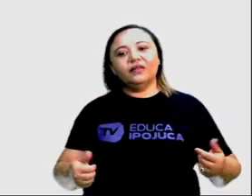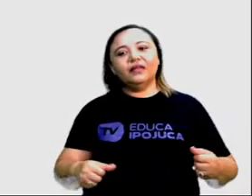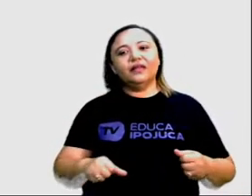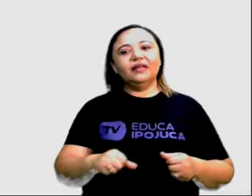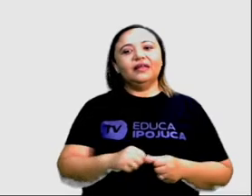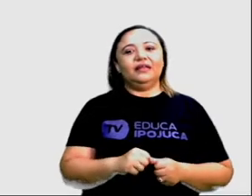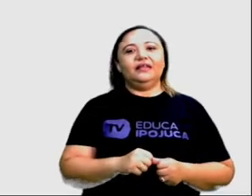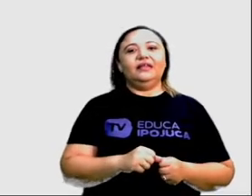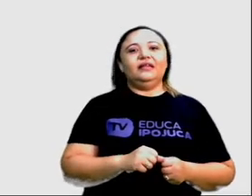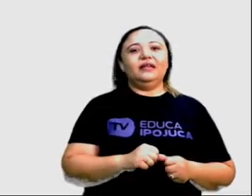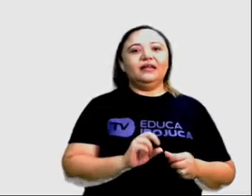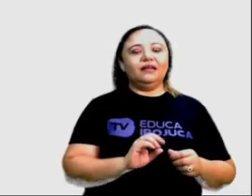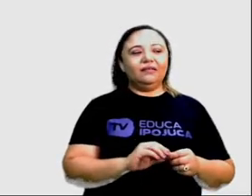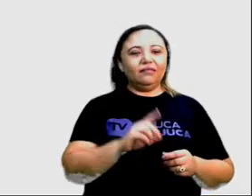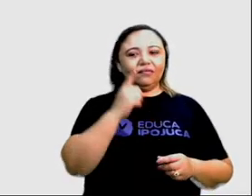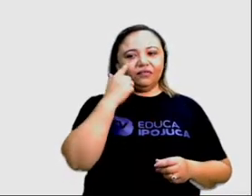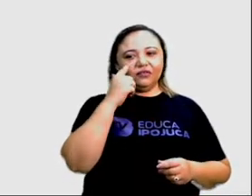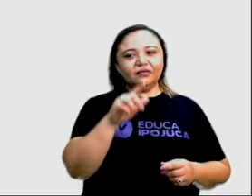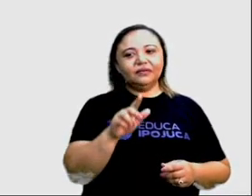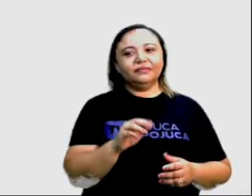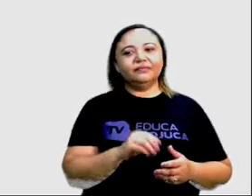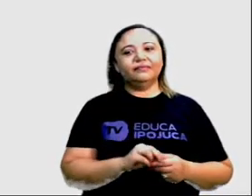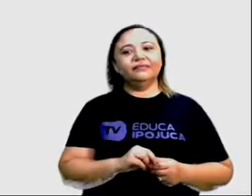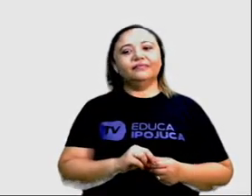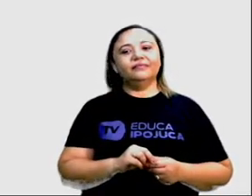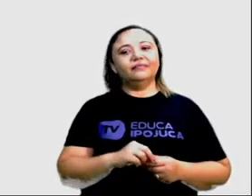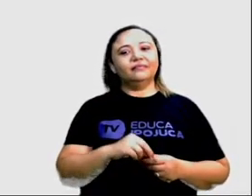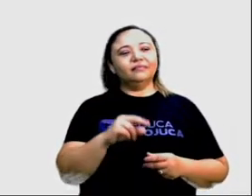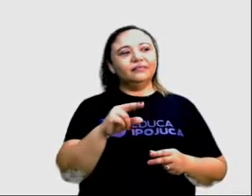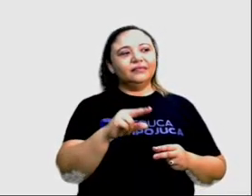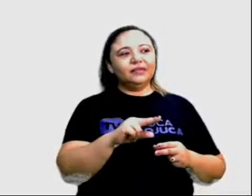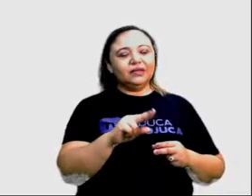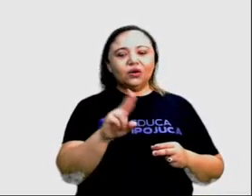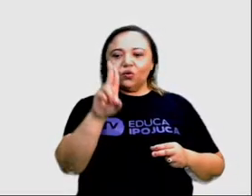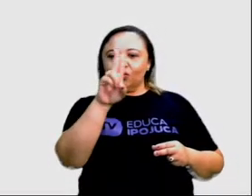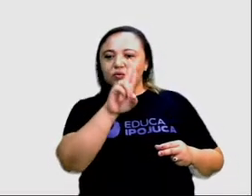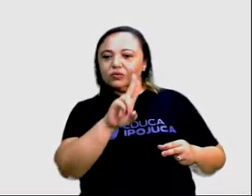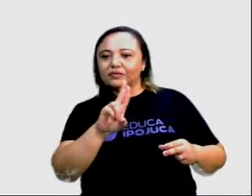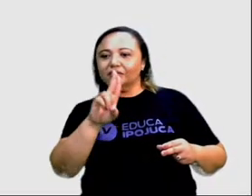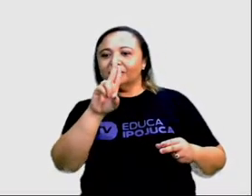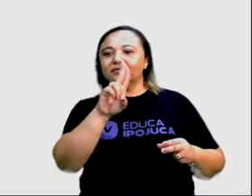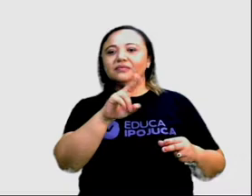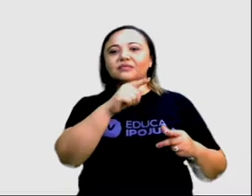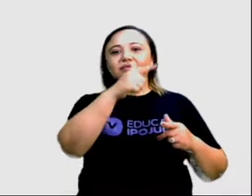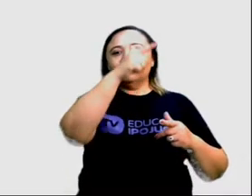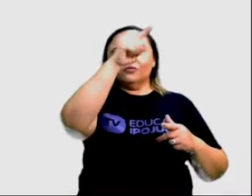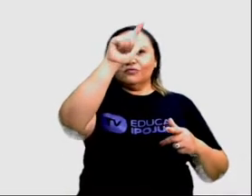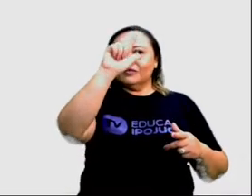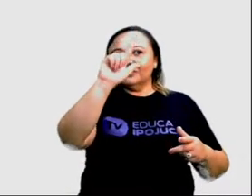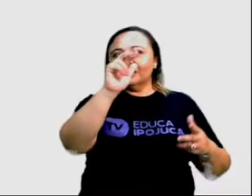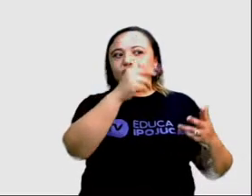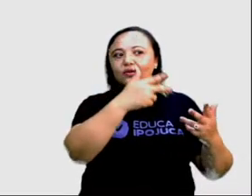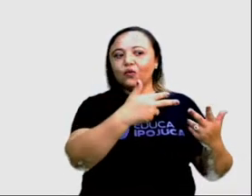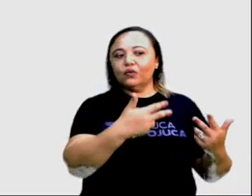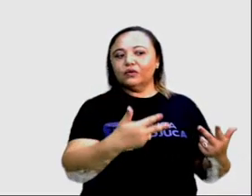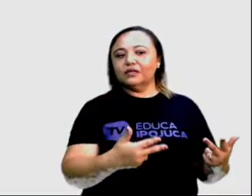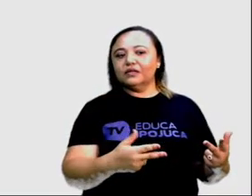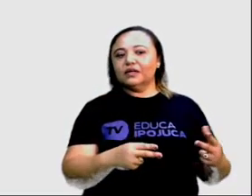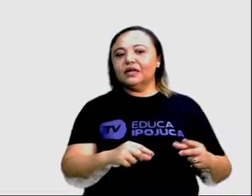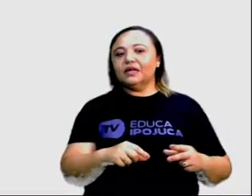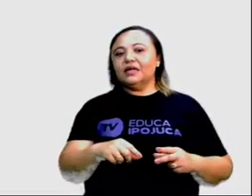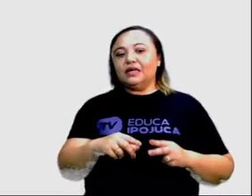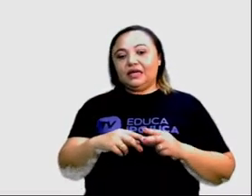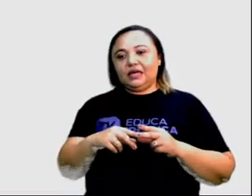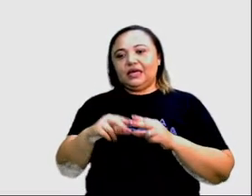da reutilização. Vamos ver. Em que há apenas a utilização do produto para outra função. Reutilizar